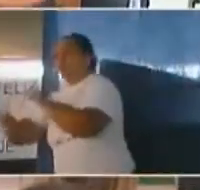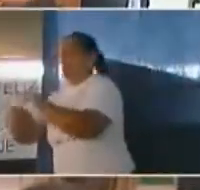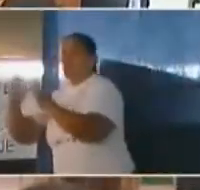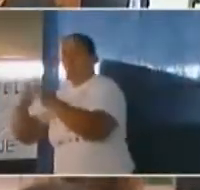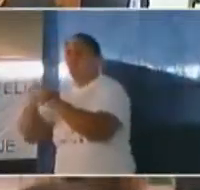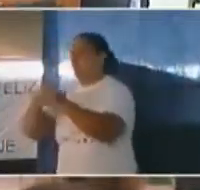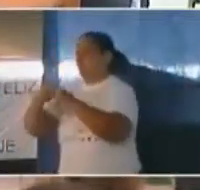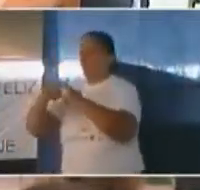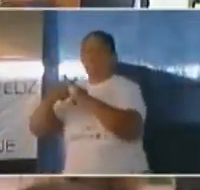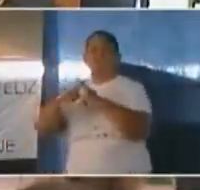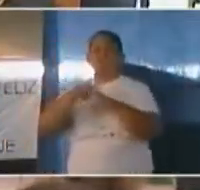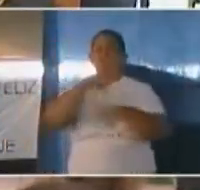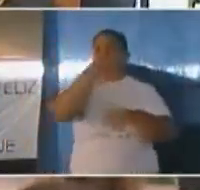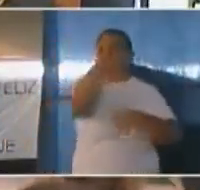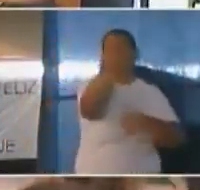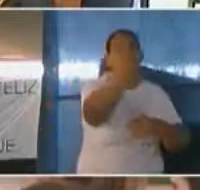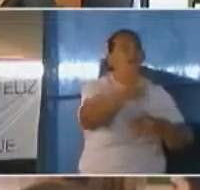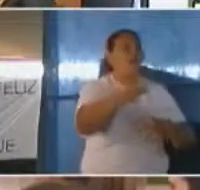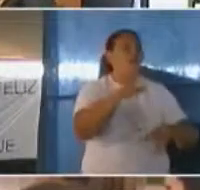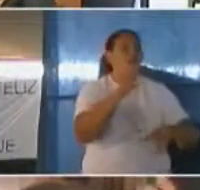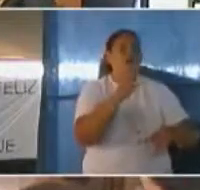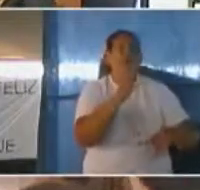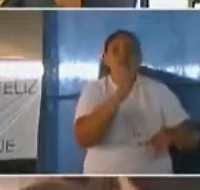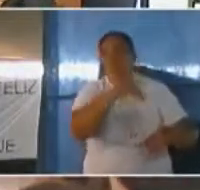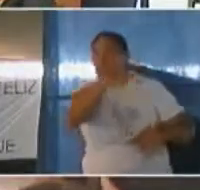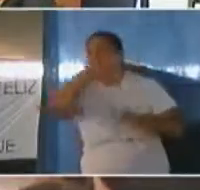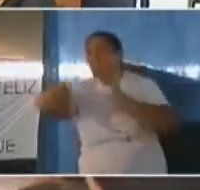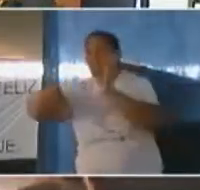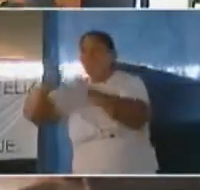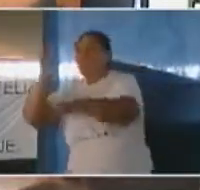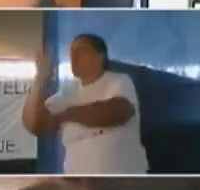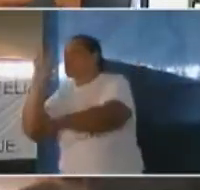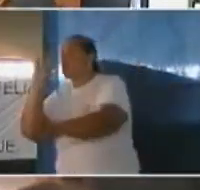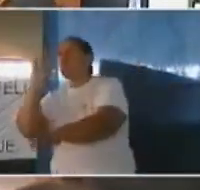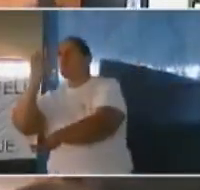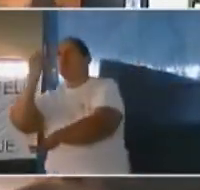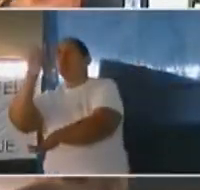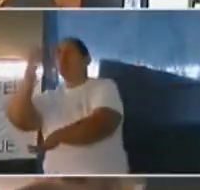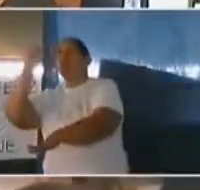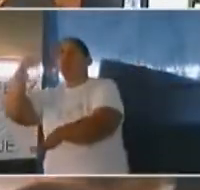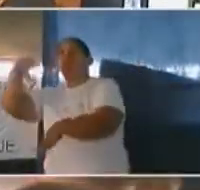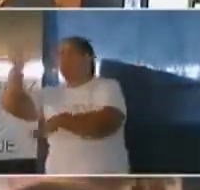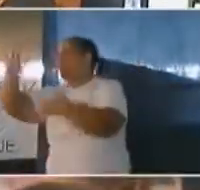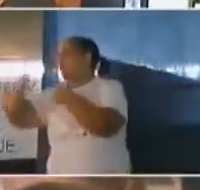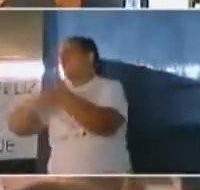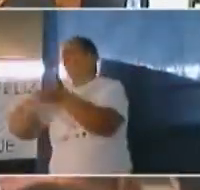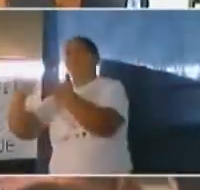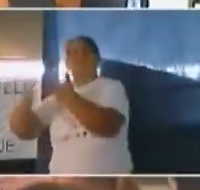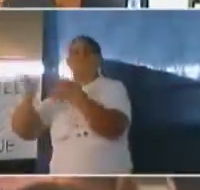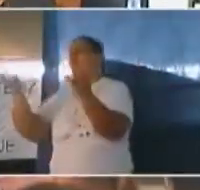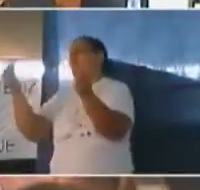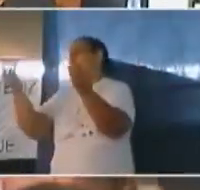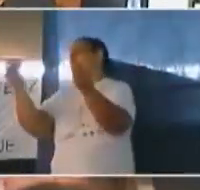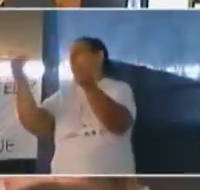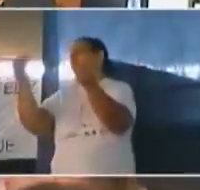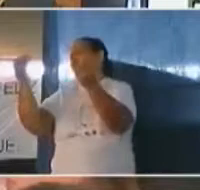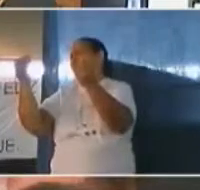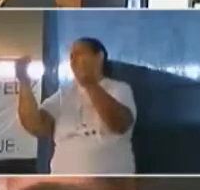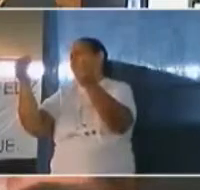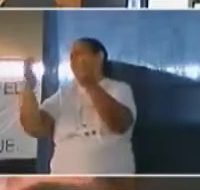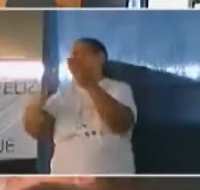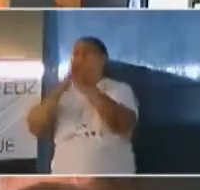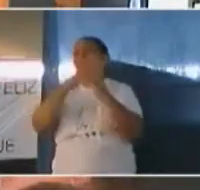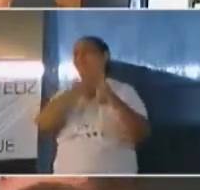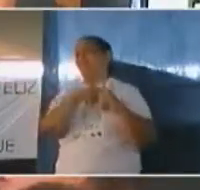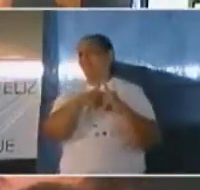pouco do budismo, um pouco do judaísmo, um pouco do islamismo, um pouco de várias outras religiões. A nossa